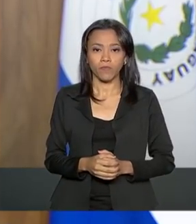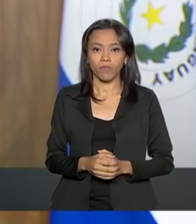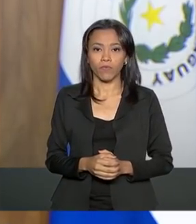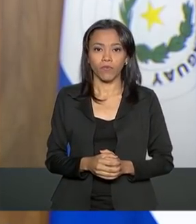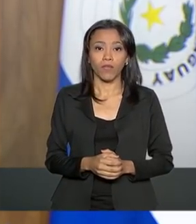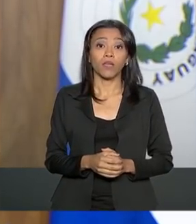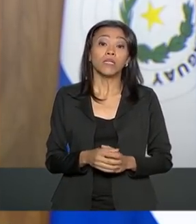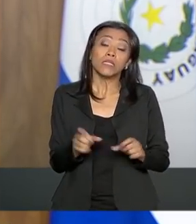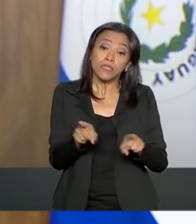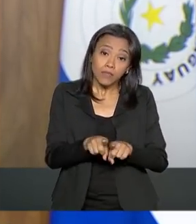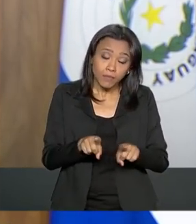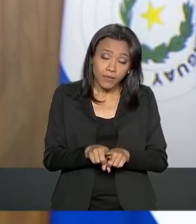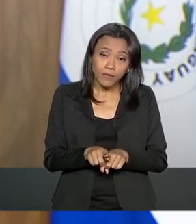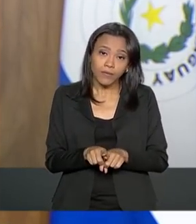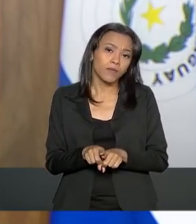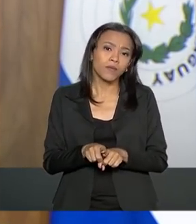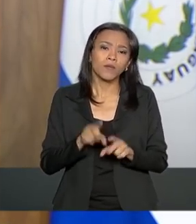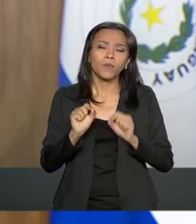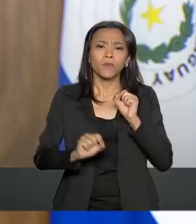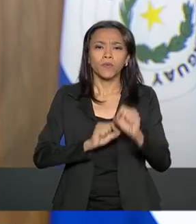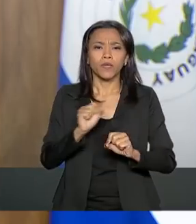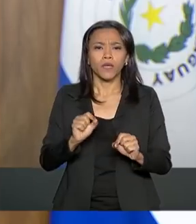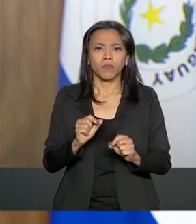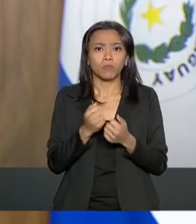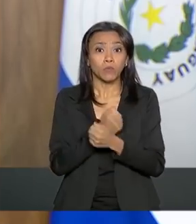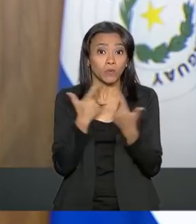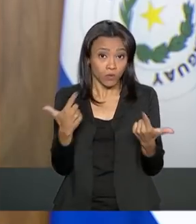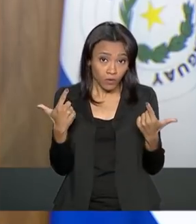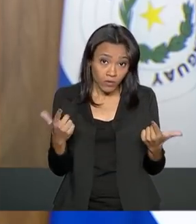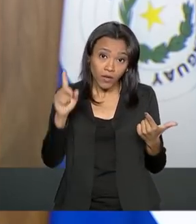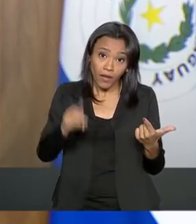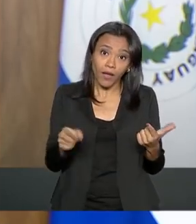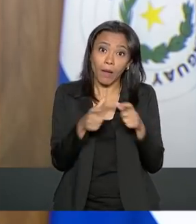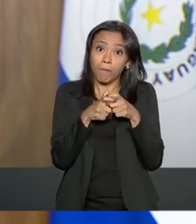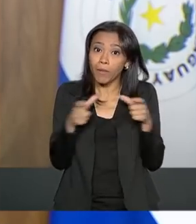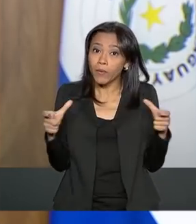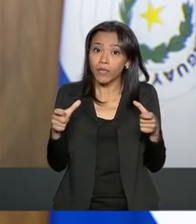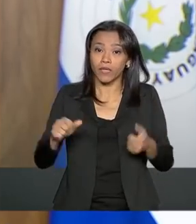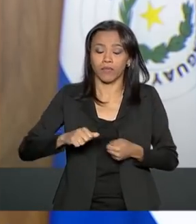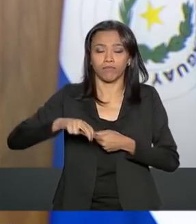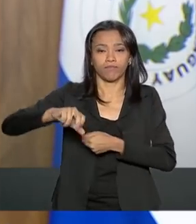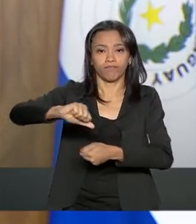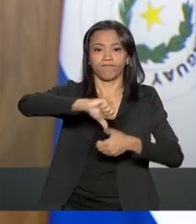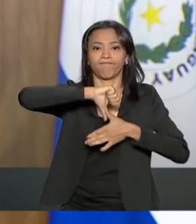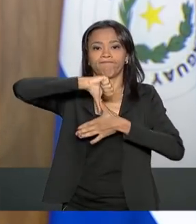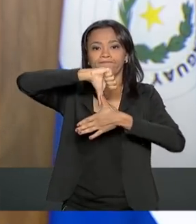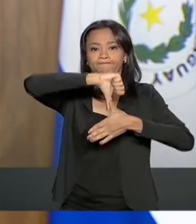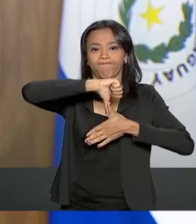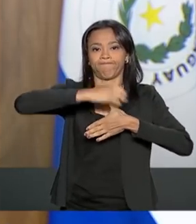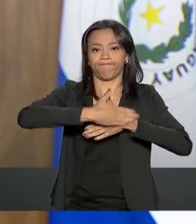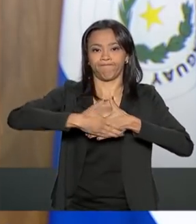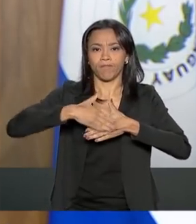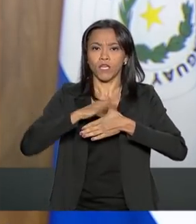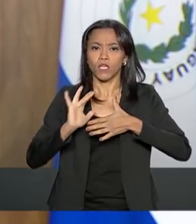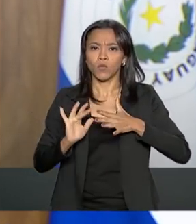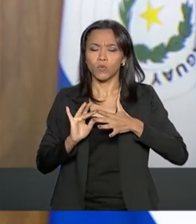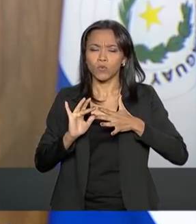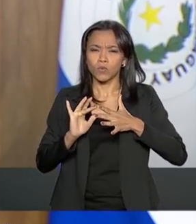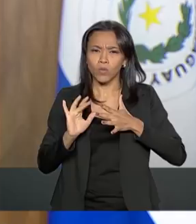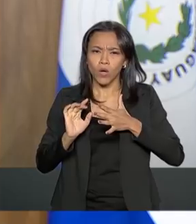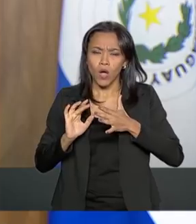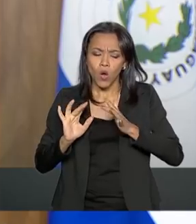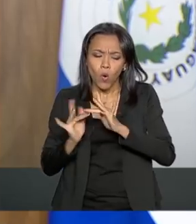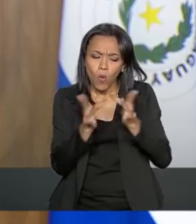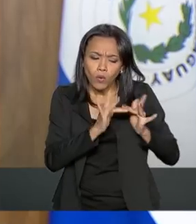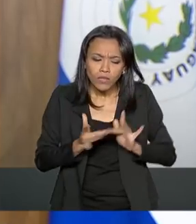Por sorte, essa é a grande maioria hoje na América do Sul. E esperamos que nossas integrações possam